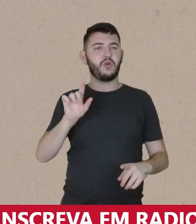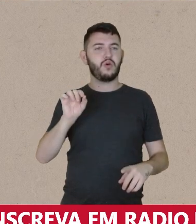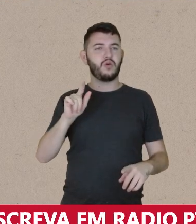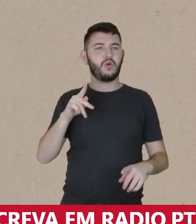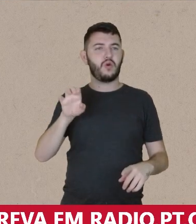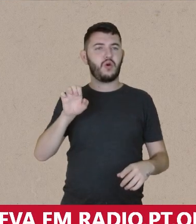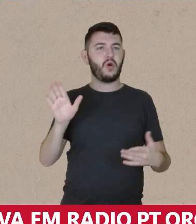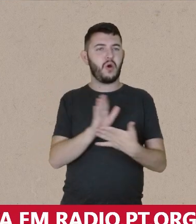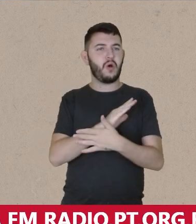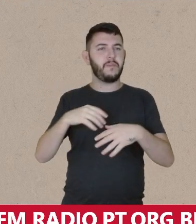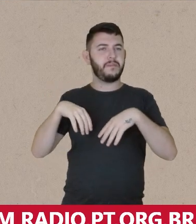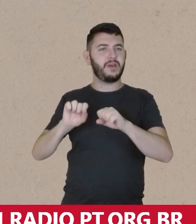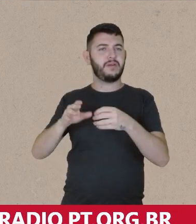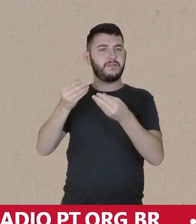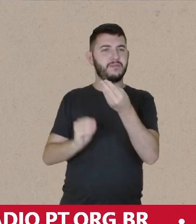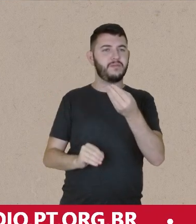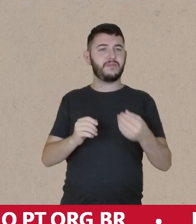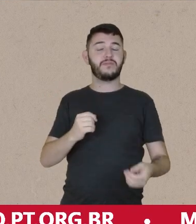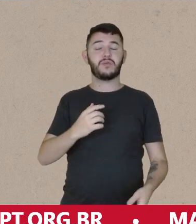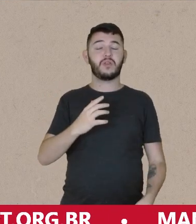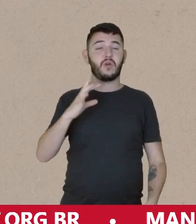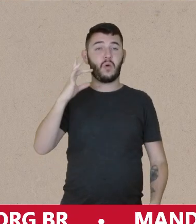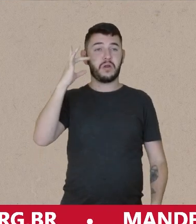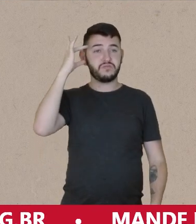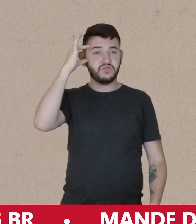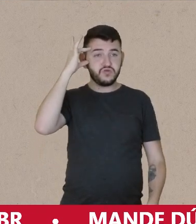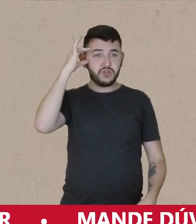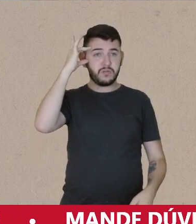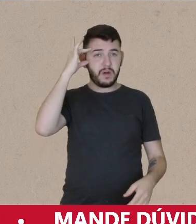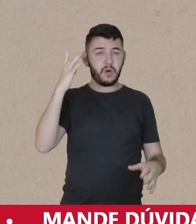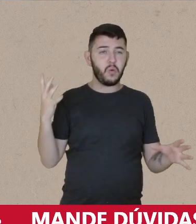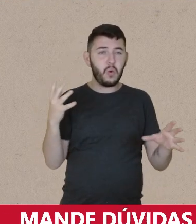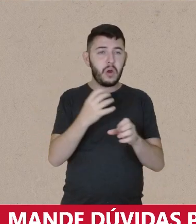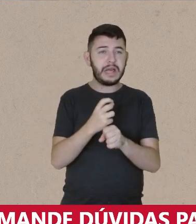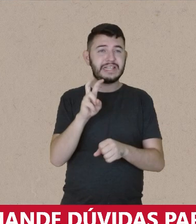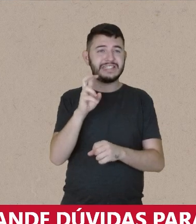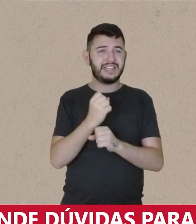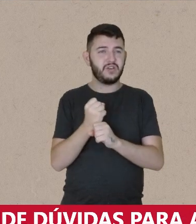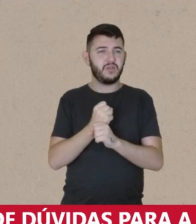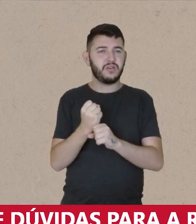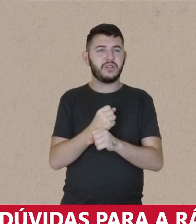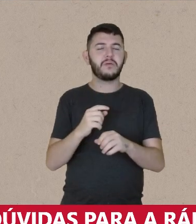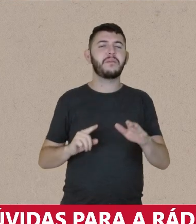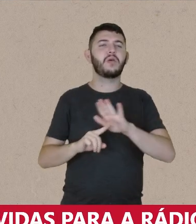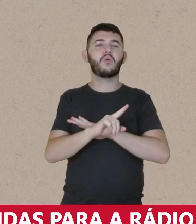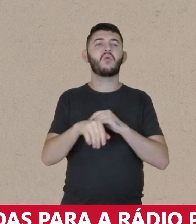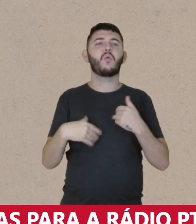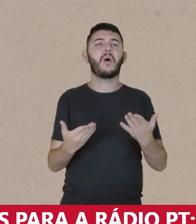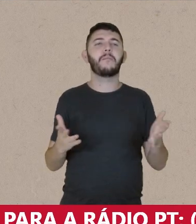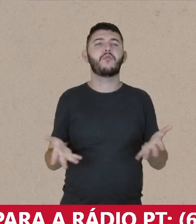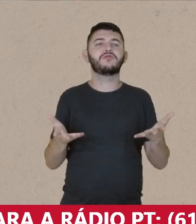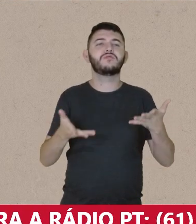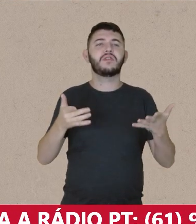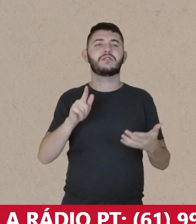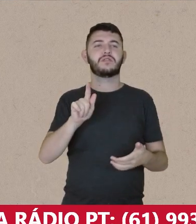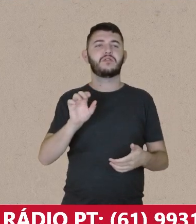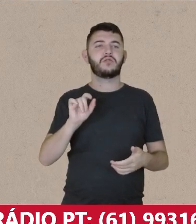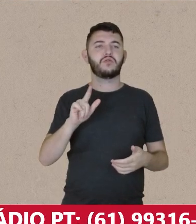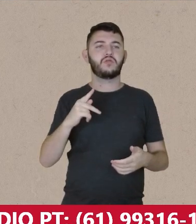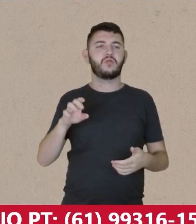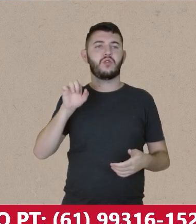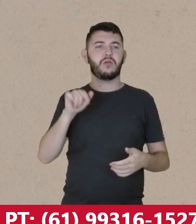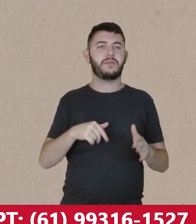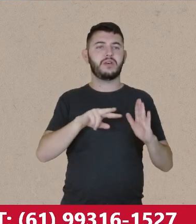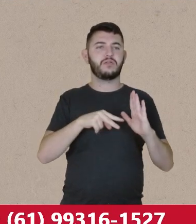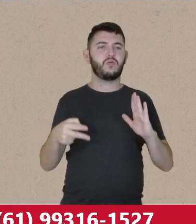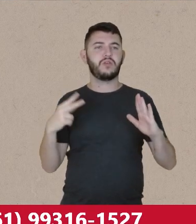Dilma, completou 5 anos. O que motivou esse golpe e quais foram as principais consequências desse acontecimento